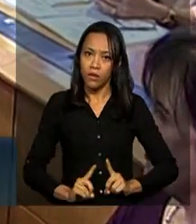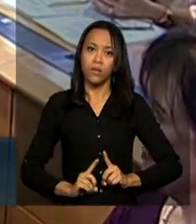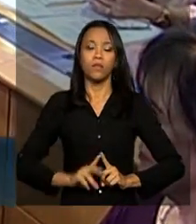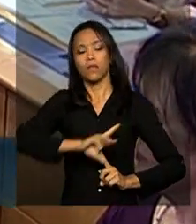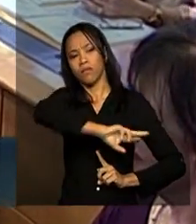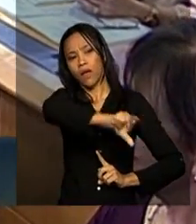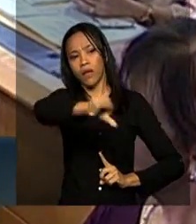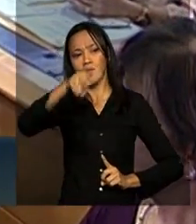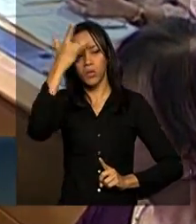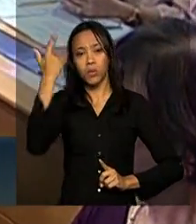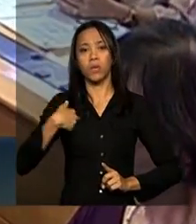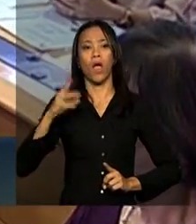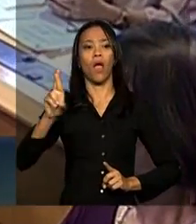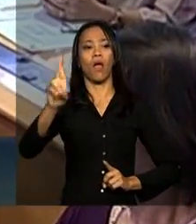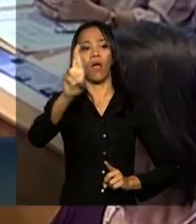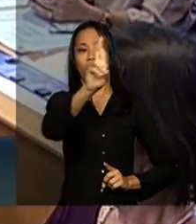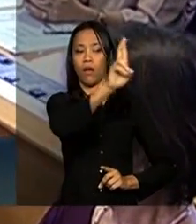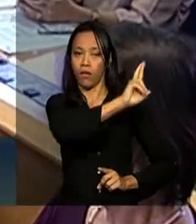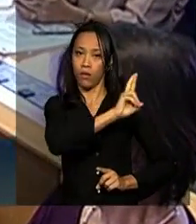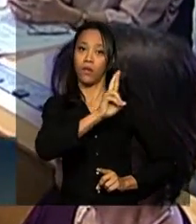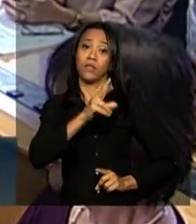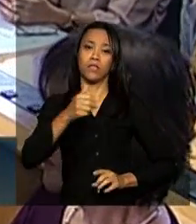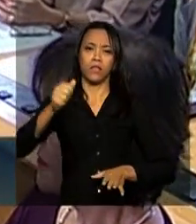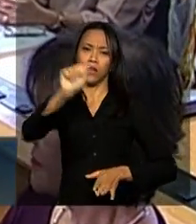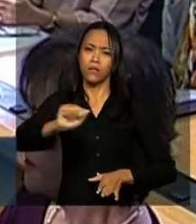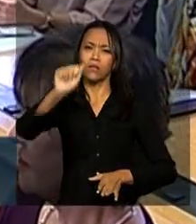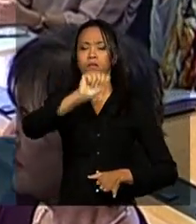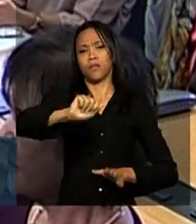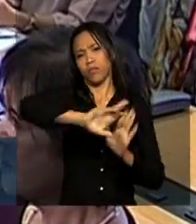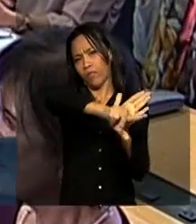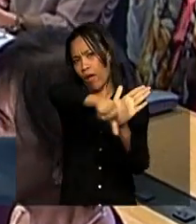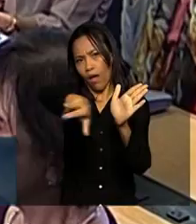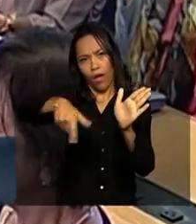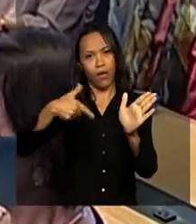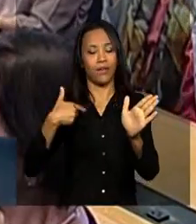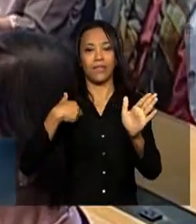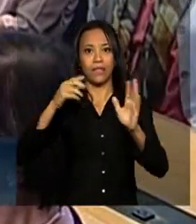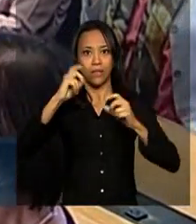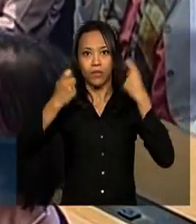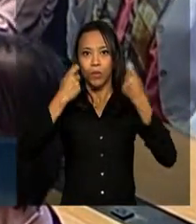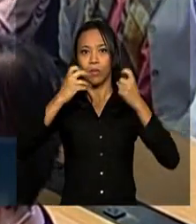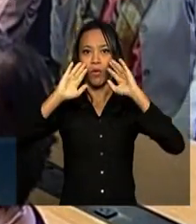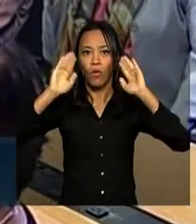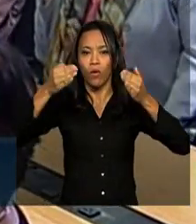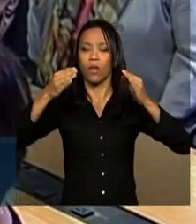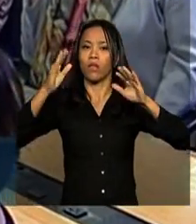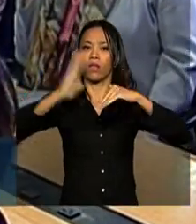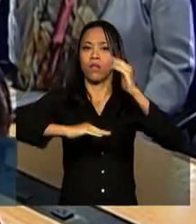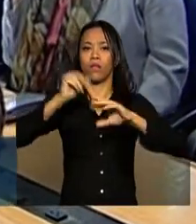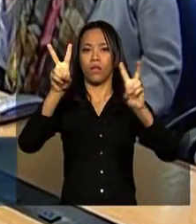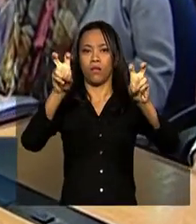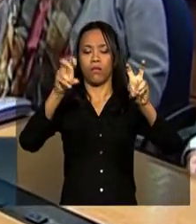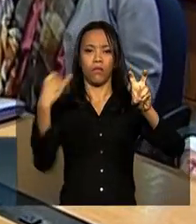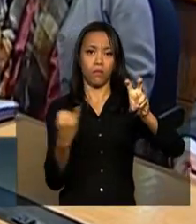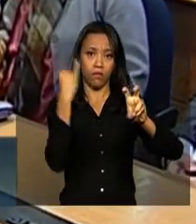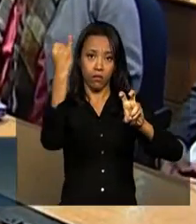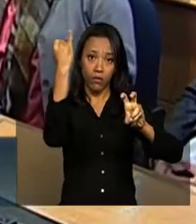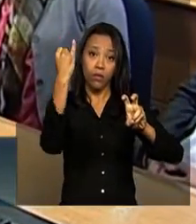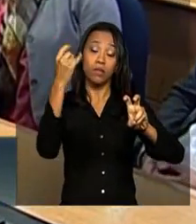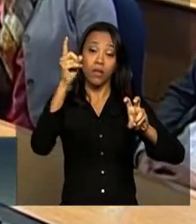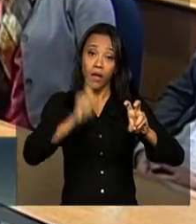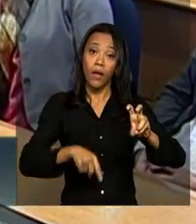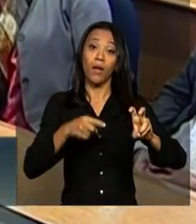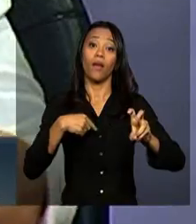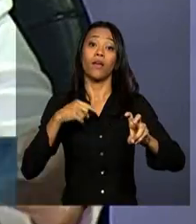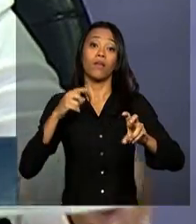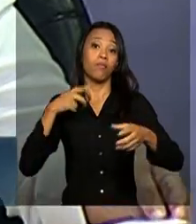todos os representantes de instituições que têm a ver com estes temas tão importantes, fruto, né, deste